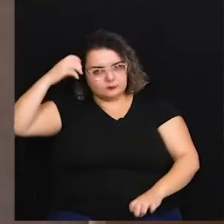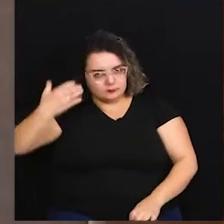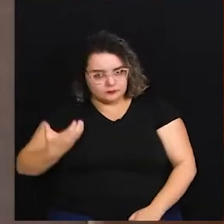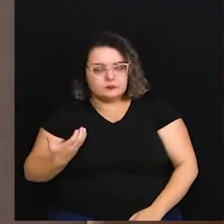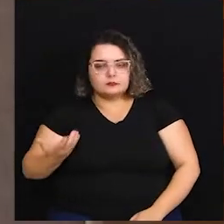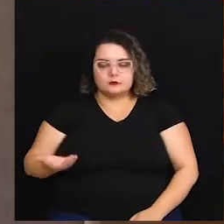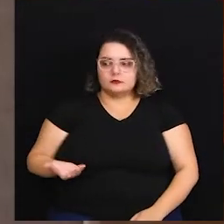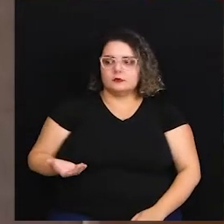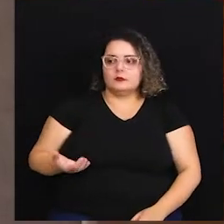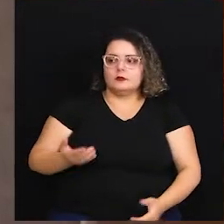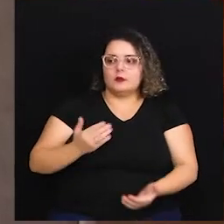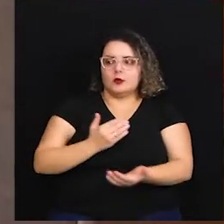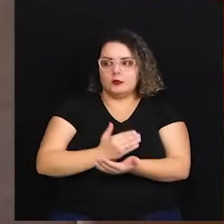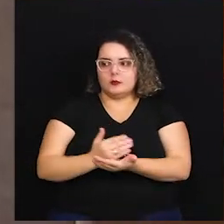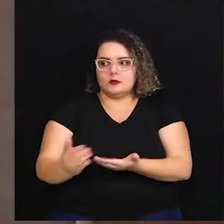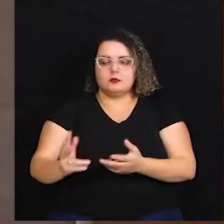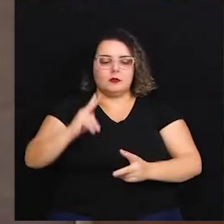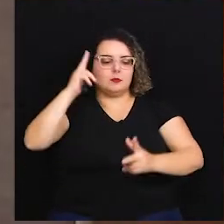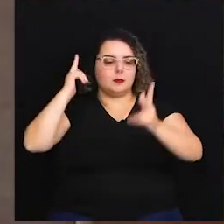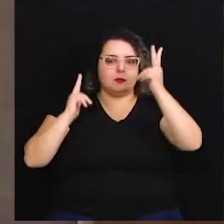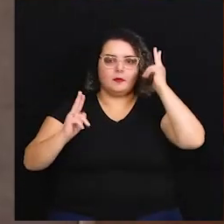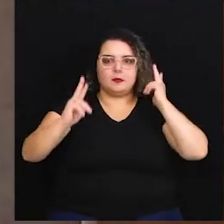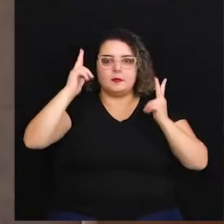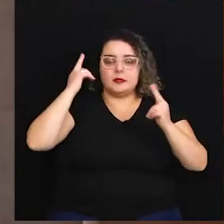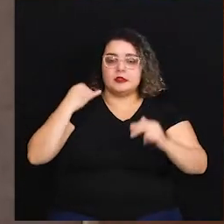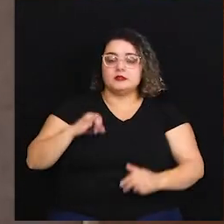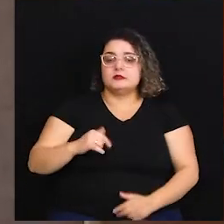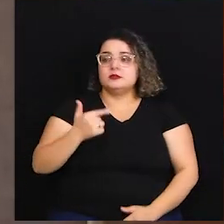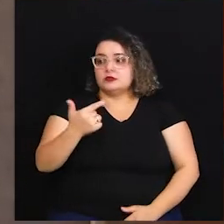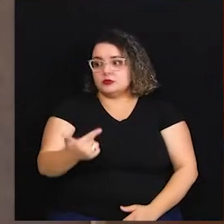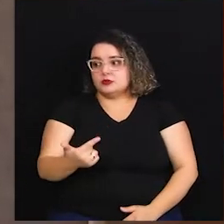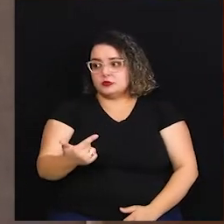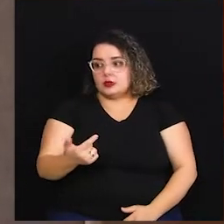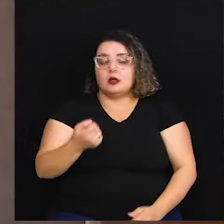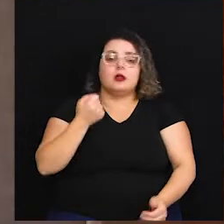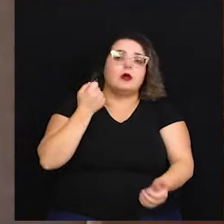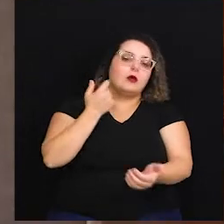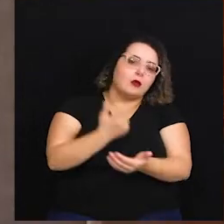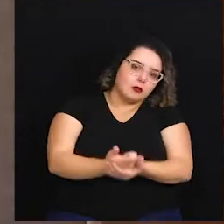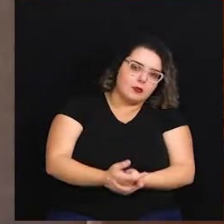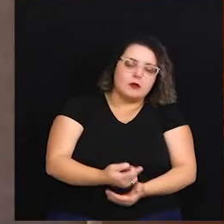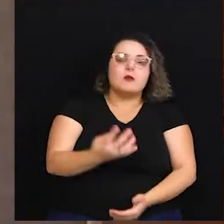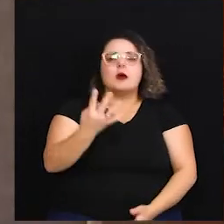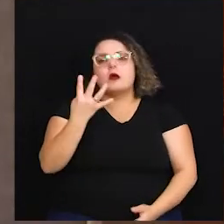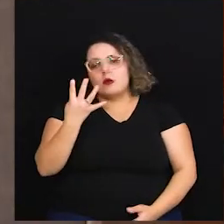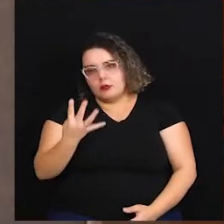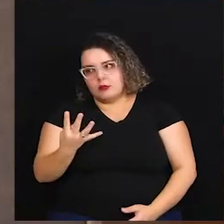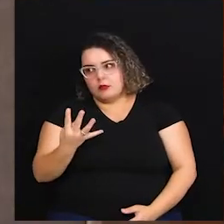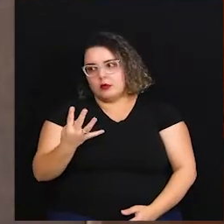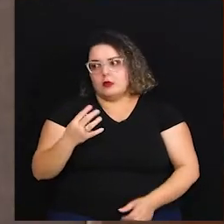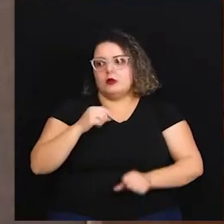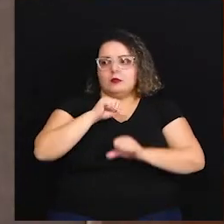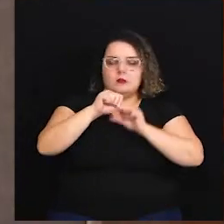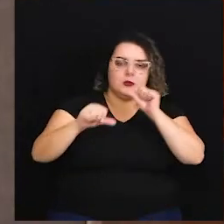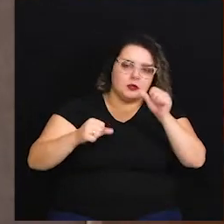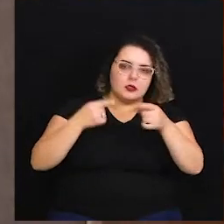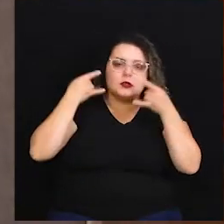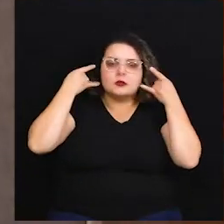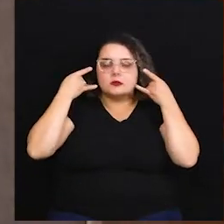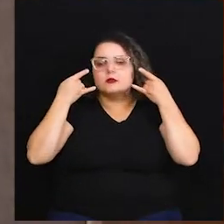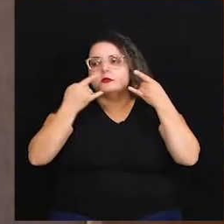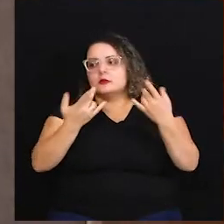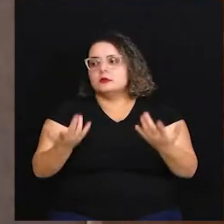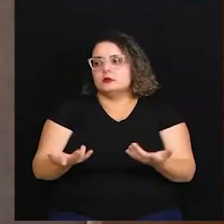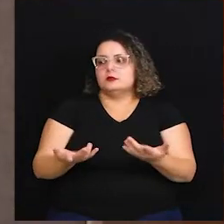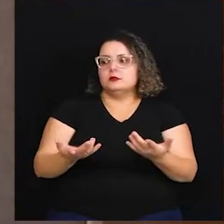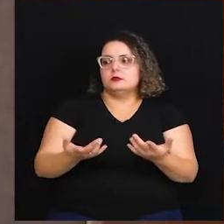empreendedoras afro, começaram a comprar para o salão delas. Se o salão dela tinha 2, elas compravam 4. Então, para ter aquela questão da troca